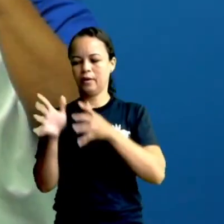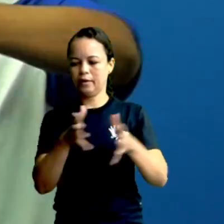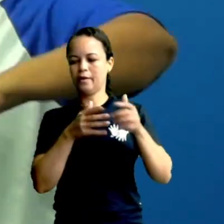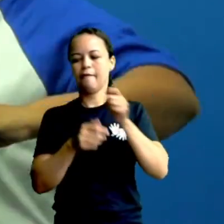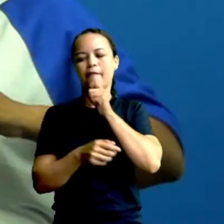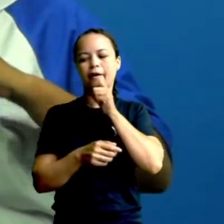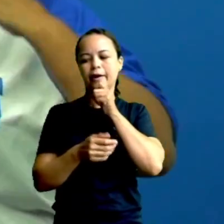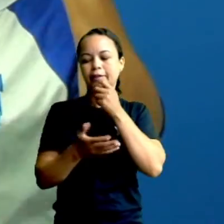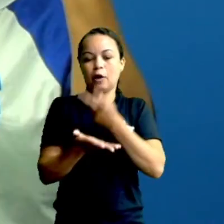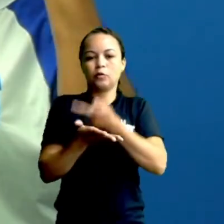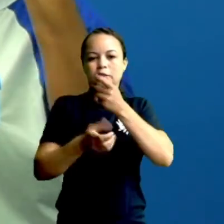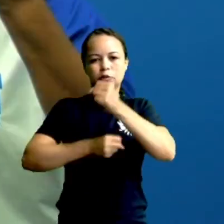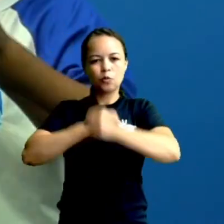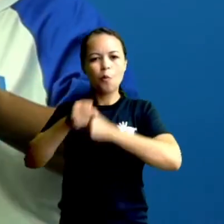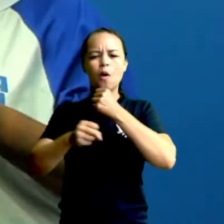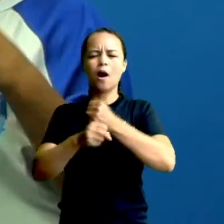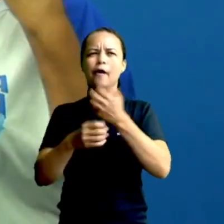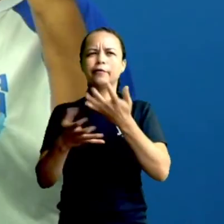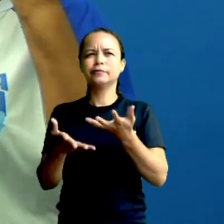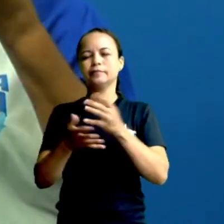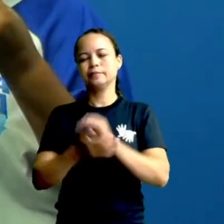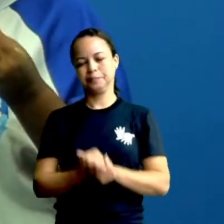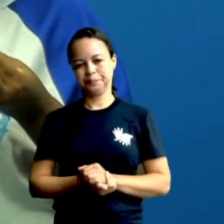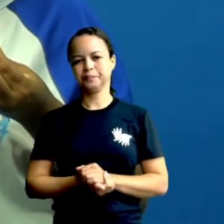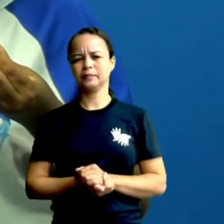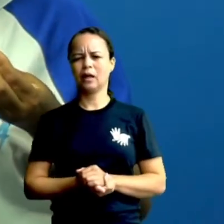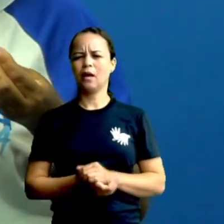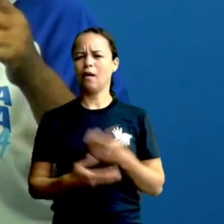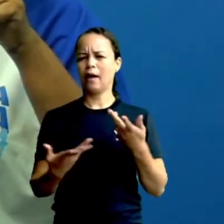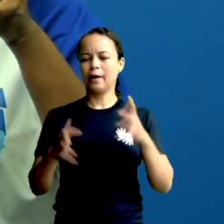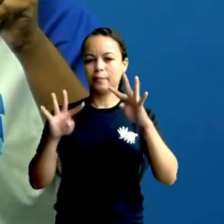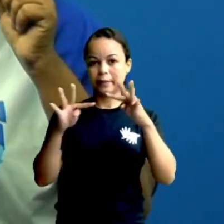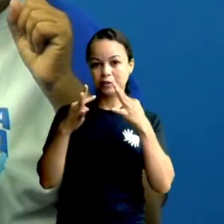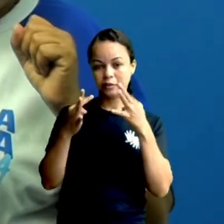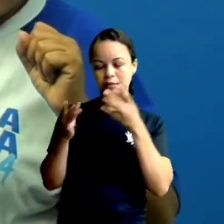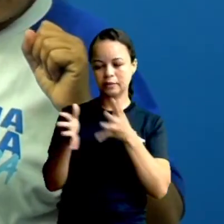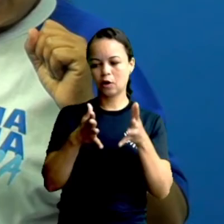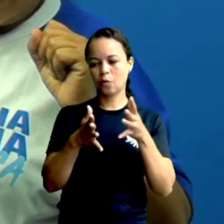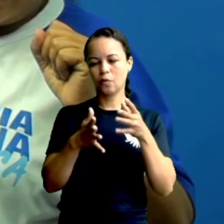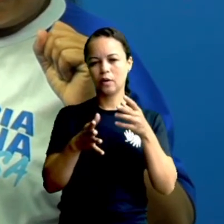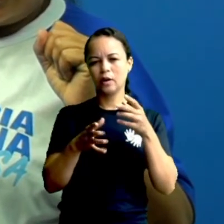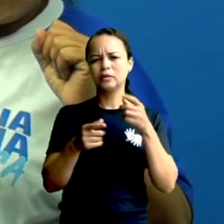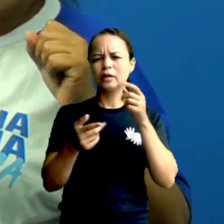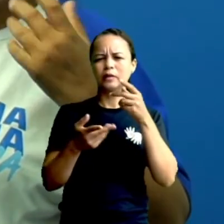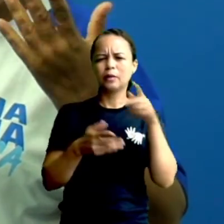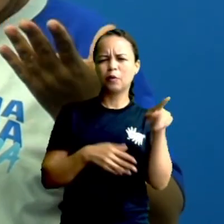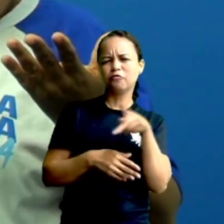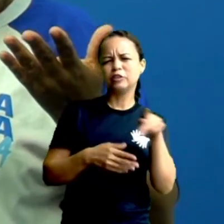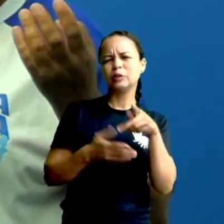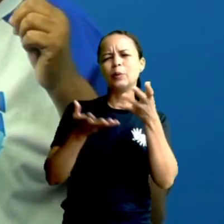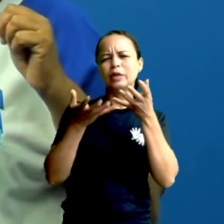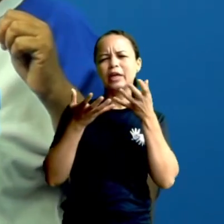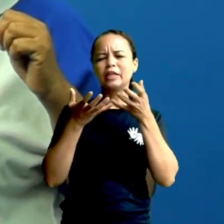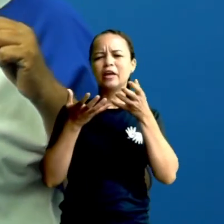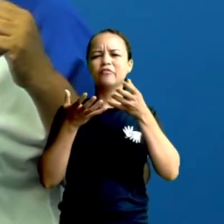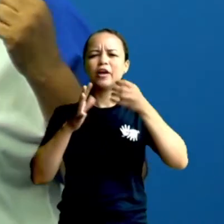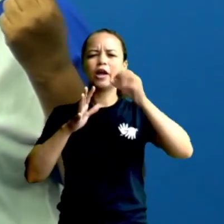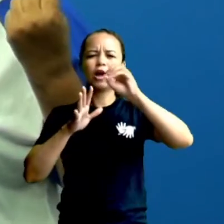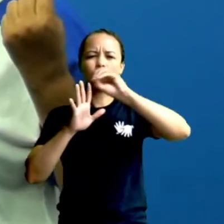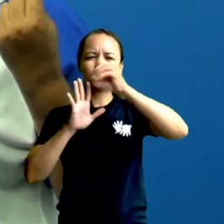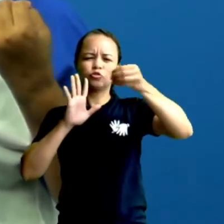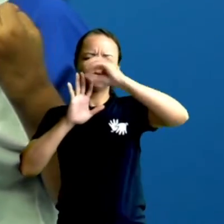tia, mas eu nunca vi uma chuva de meteoros. Mas será que você não já viu uma estrela cadente? Que é um